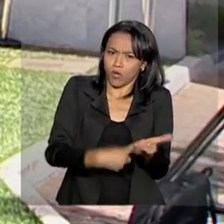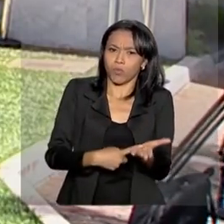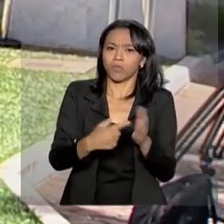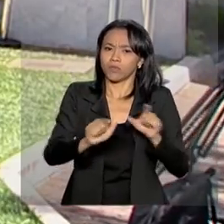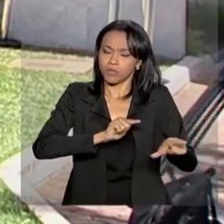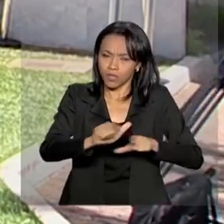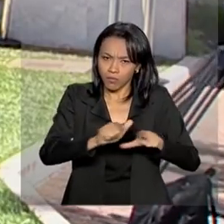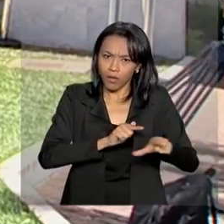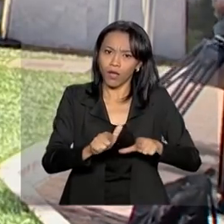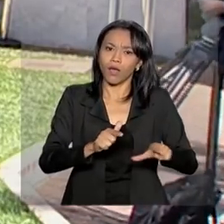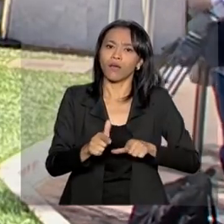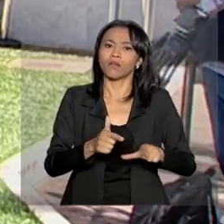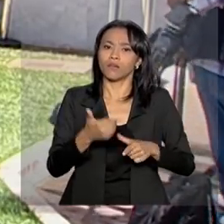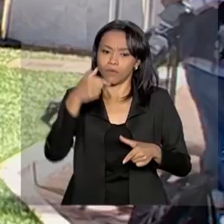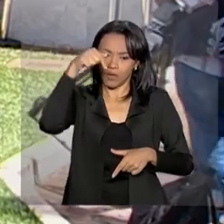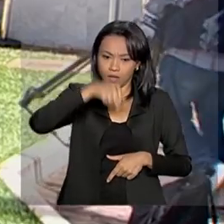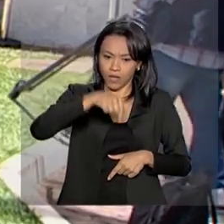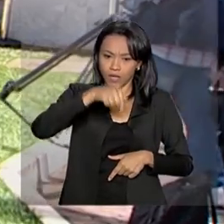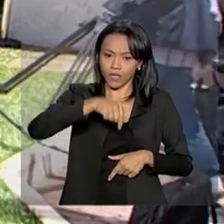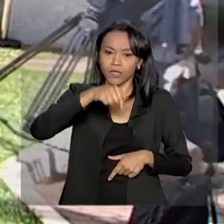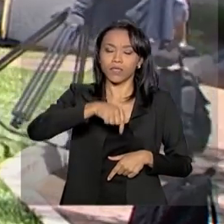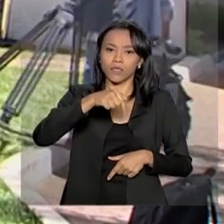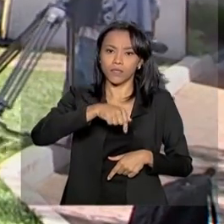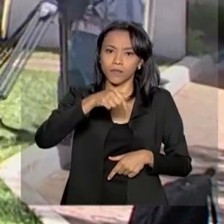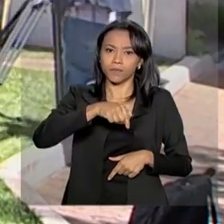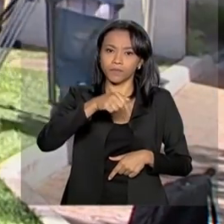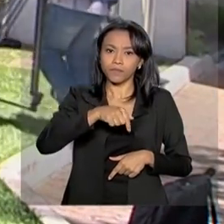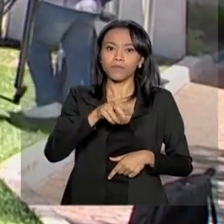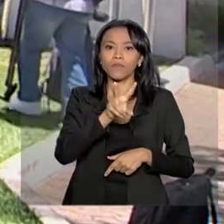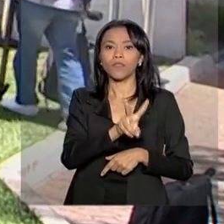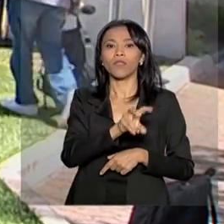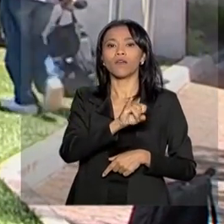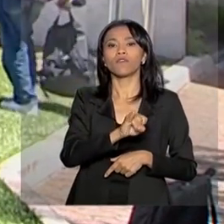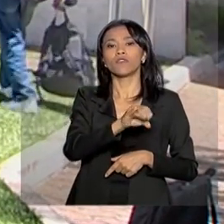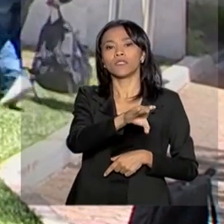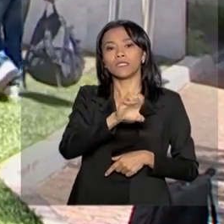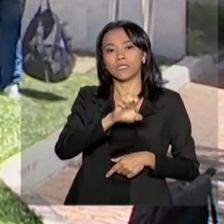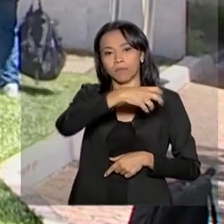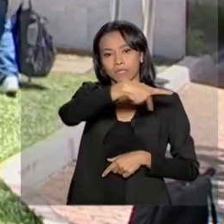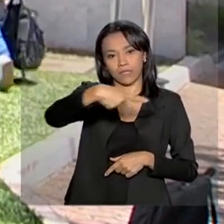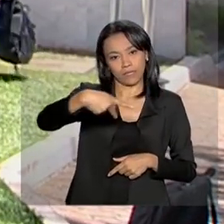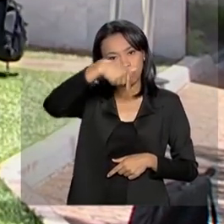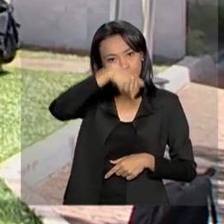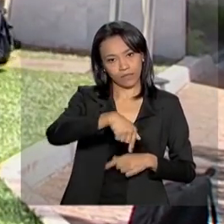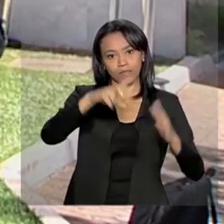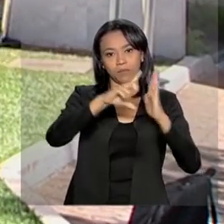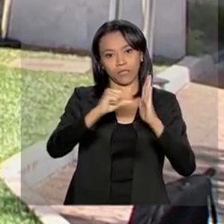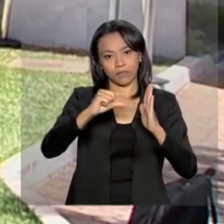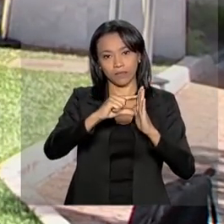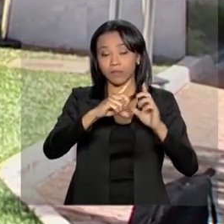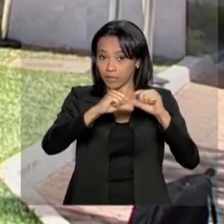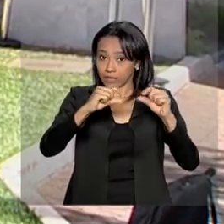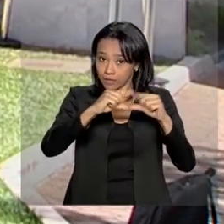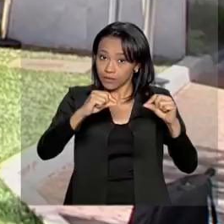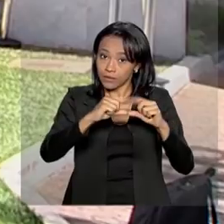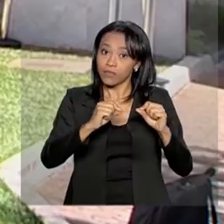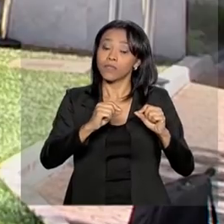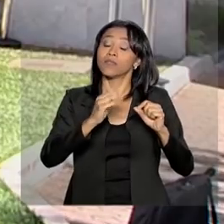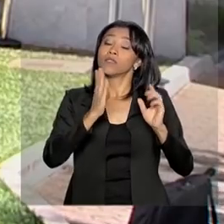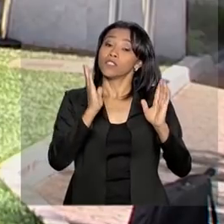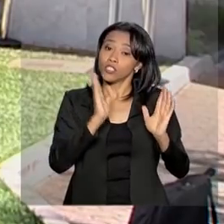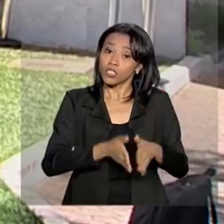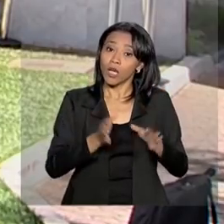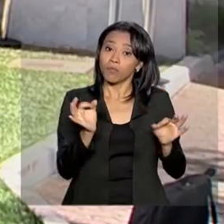como presidente, aqui no gabinete da vice-presidência em Brasília e acabou de deixar